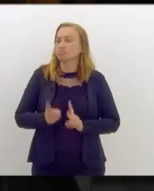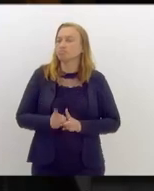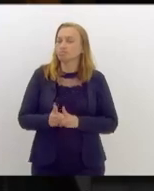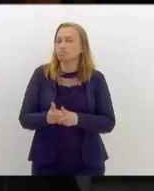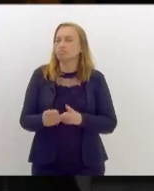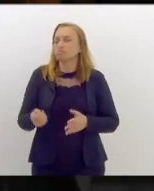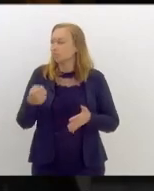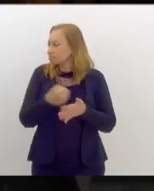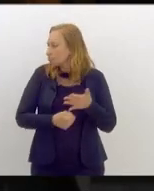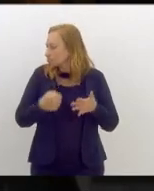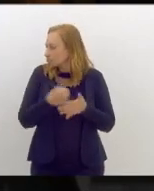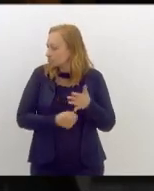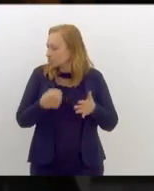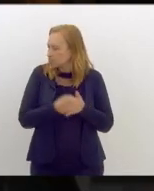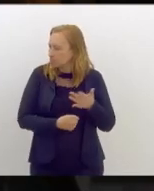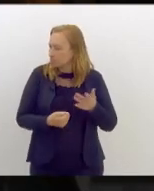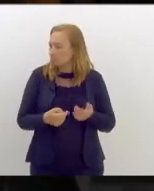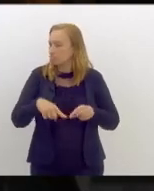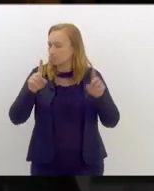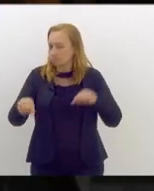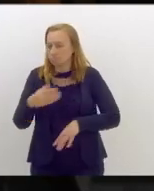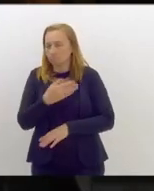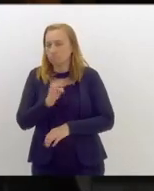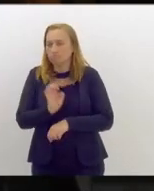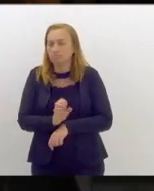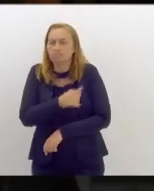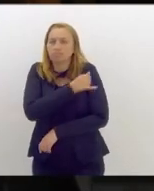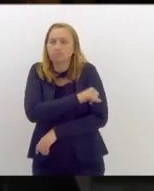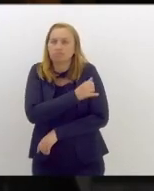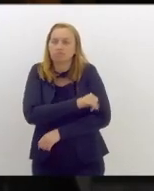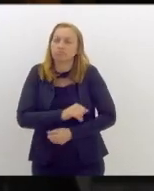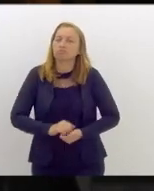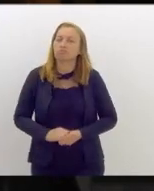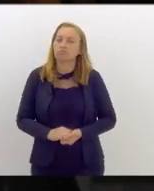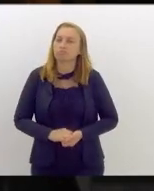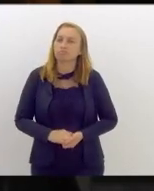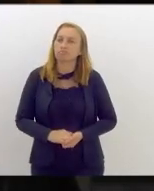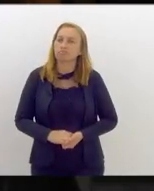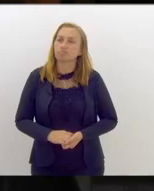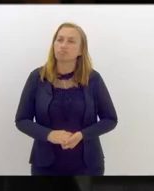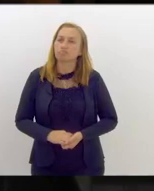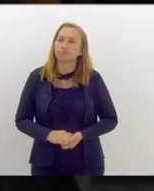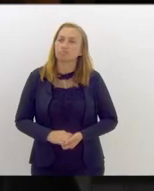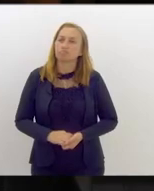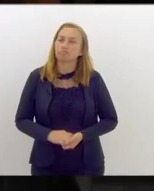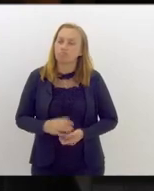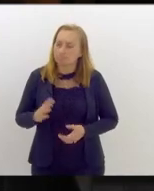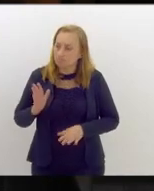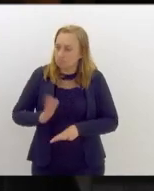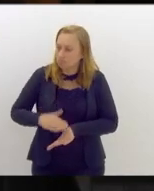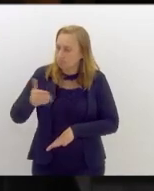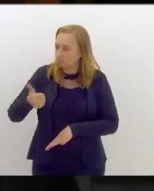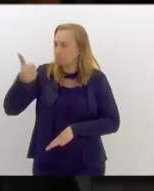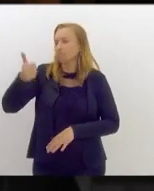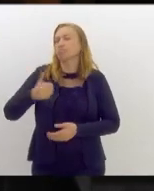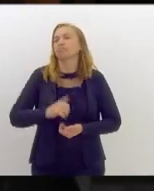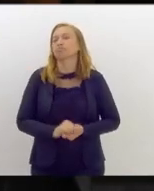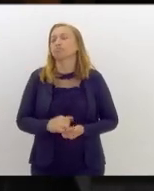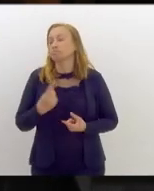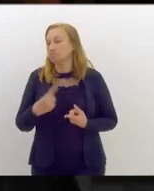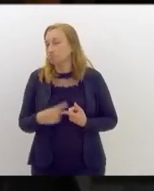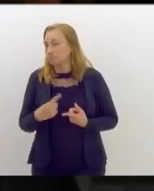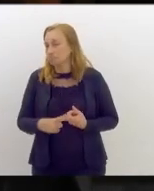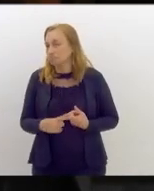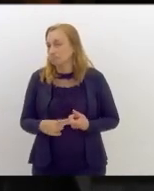lutando para que os servidores do Estado do Rio de Janeiro sejam tratados com dignidade porque